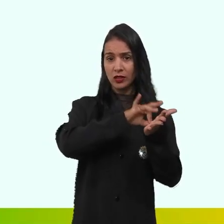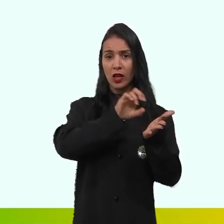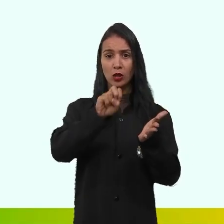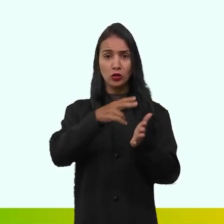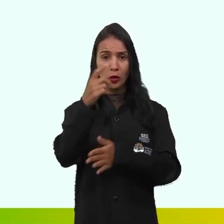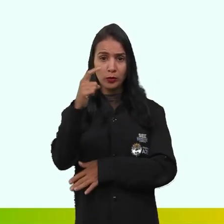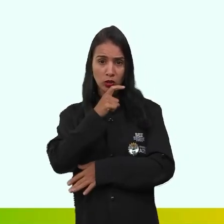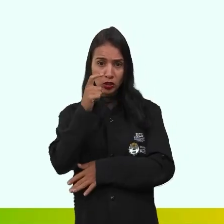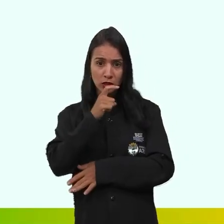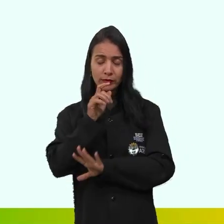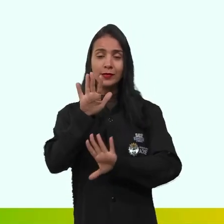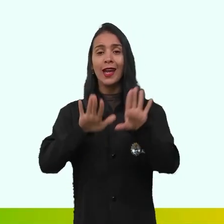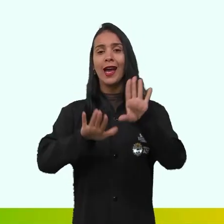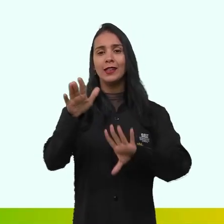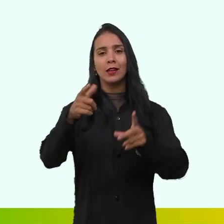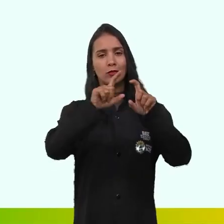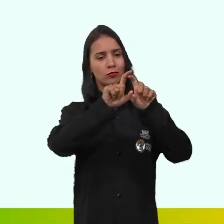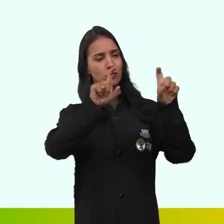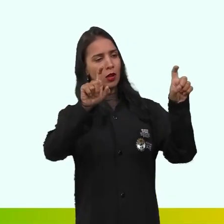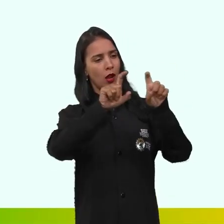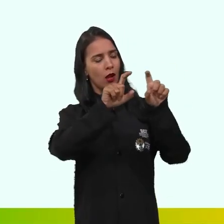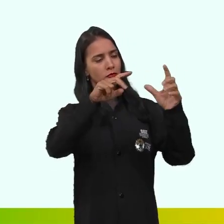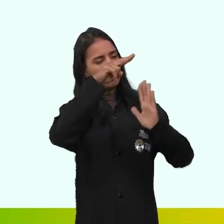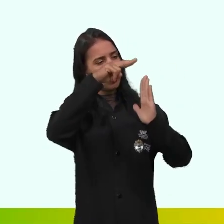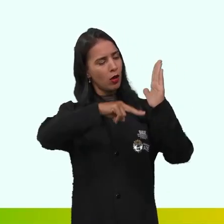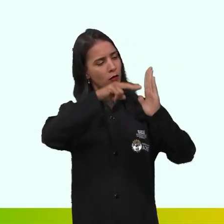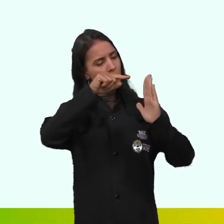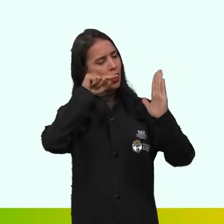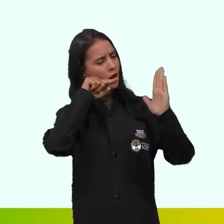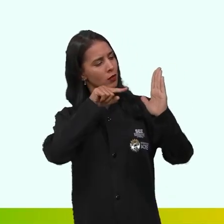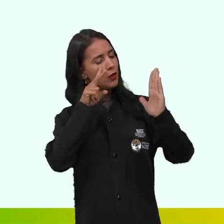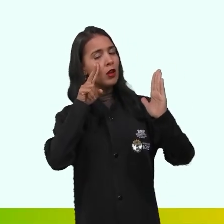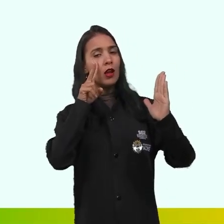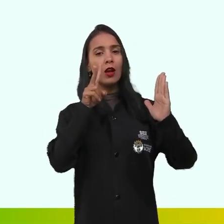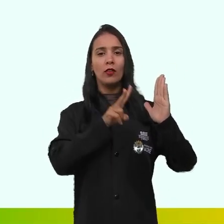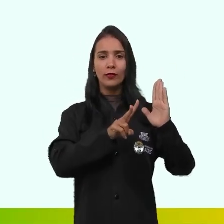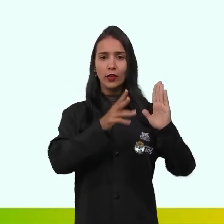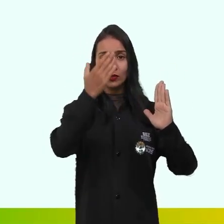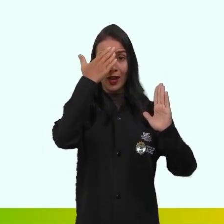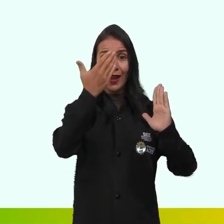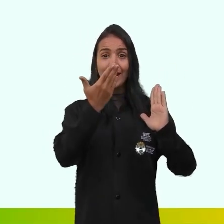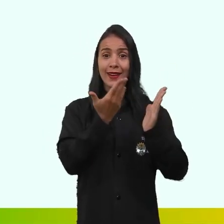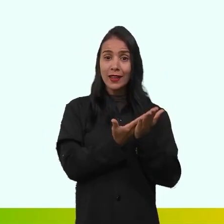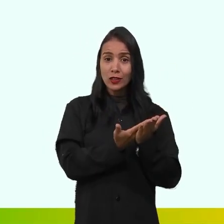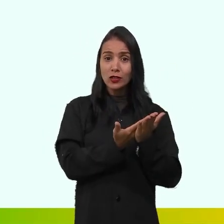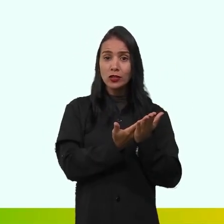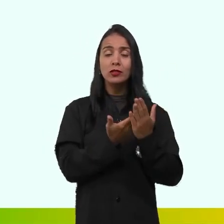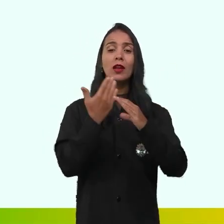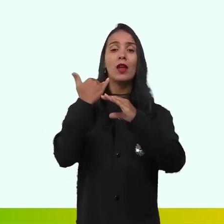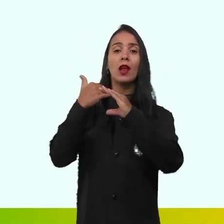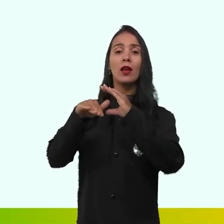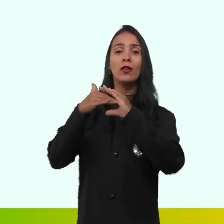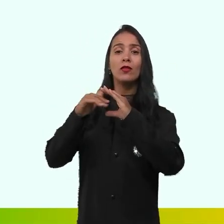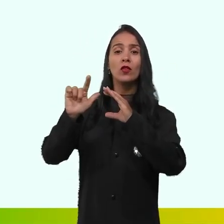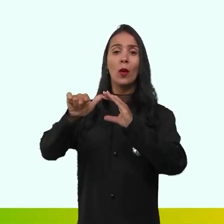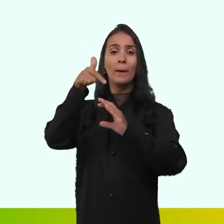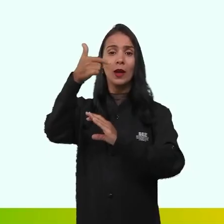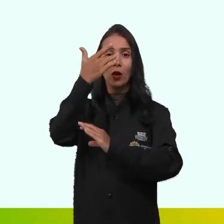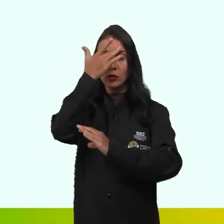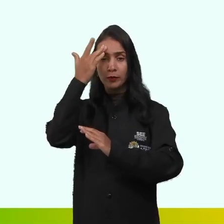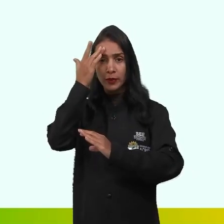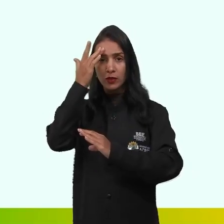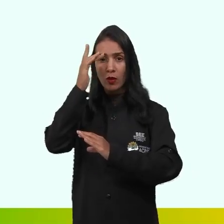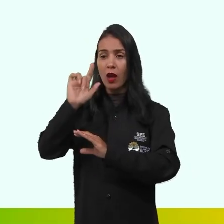notícia ou vê apenas o enunciado a parte de cima do título, da manchete, aí você não tem atenção